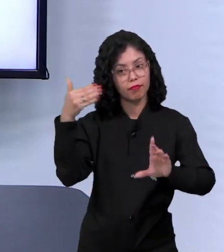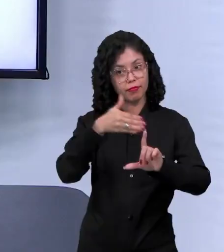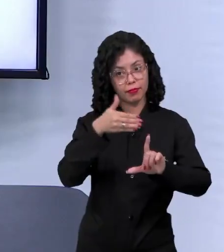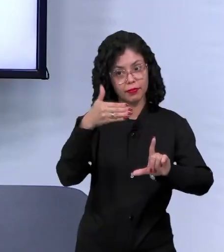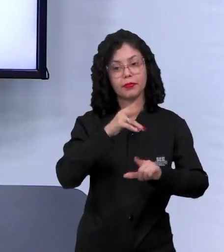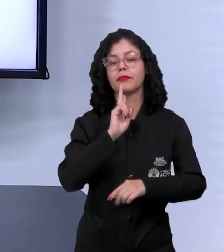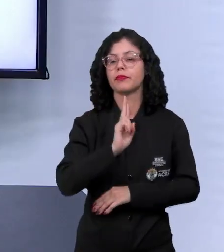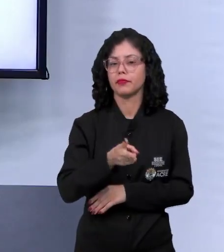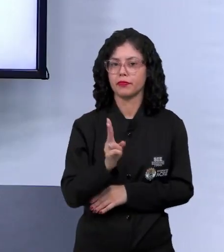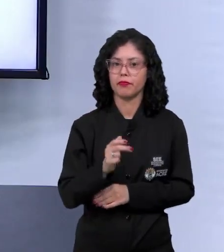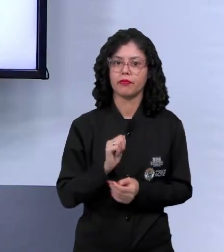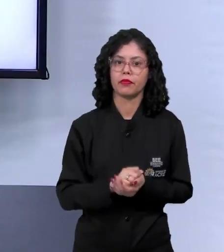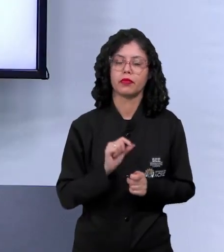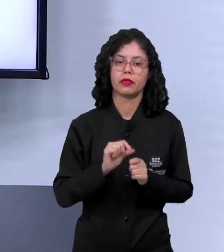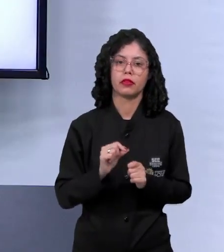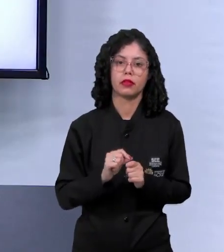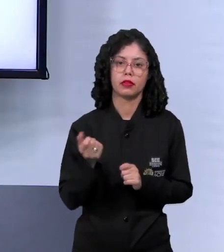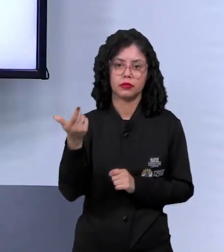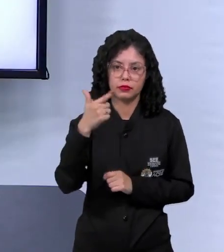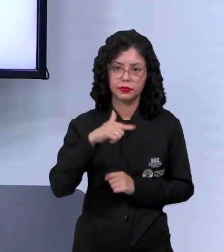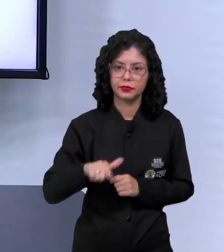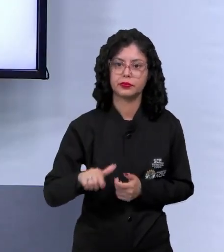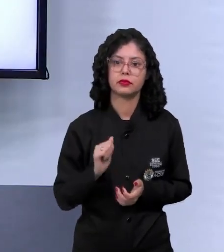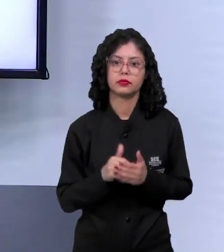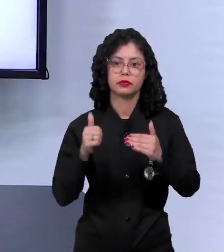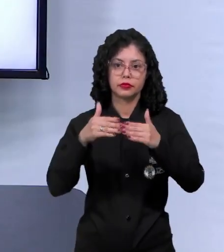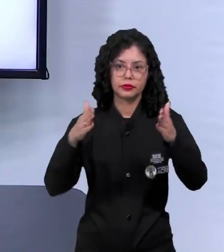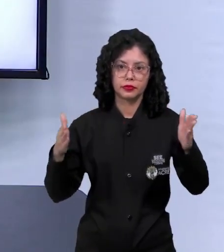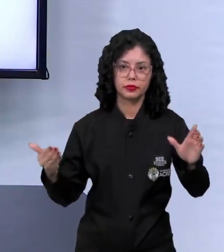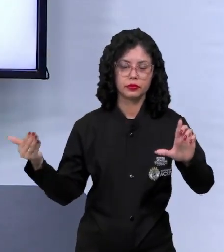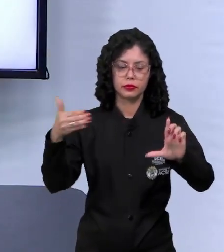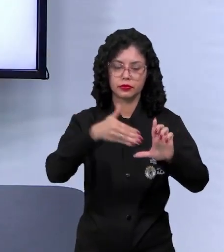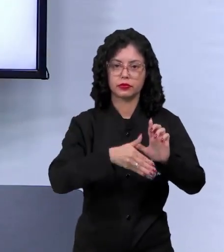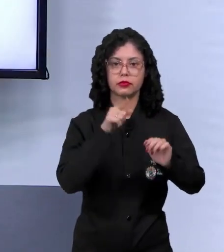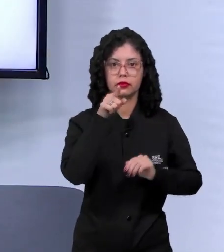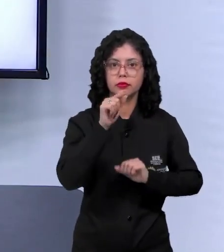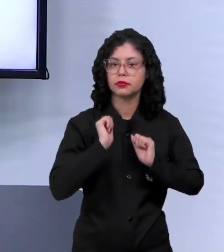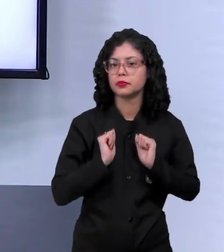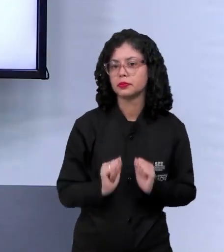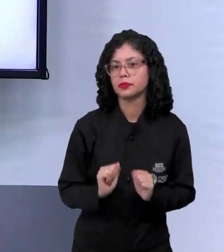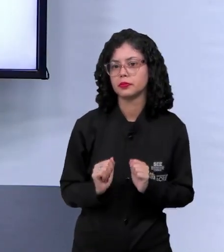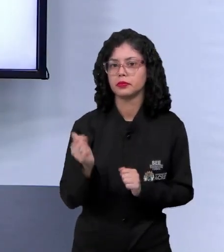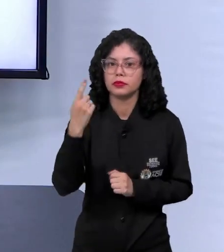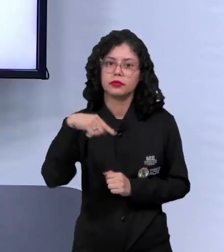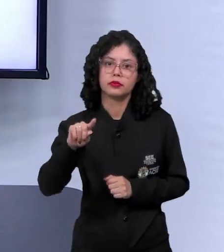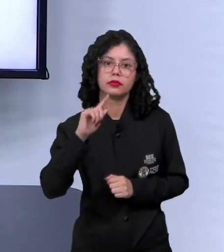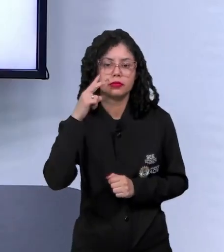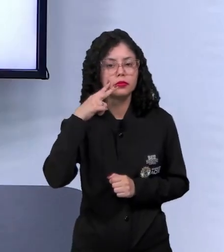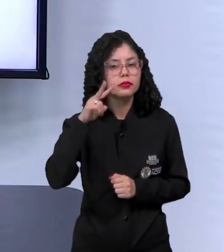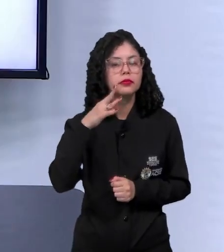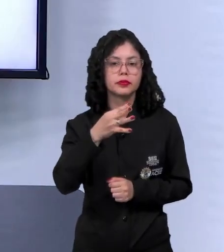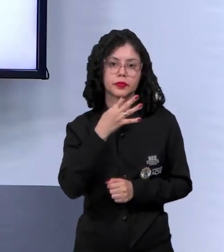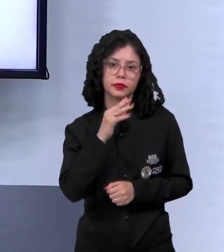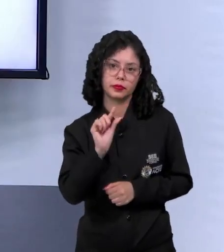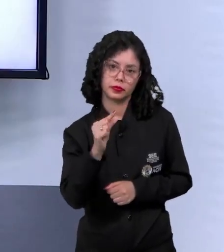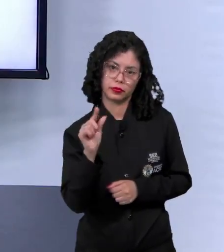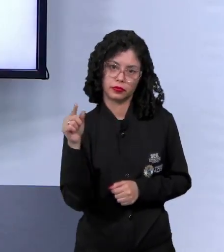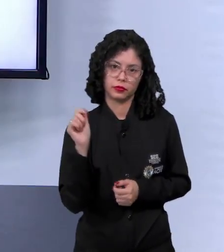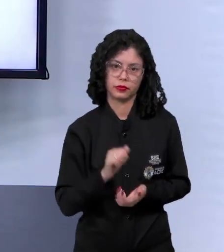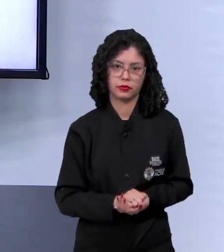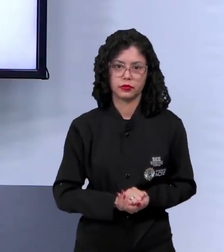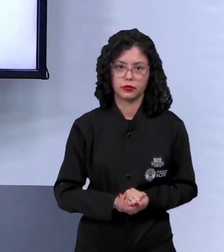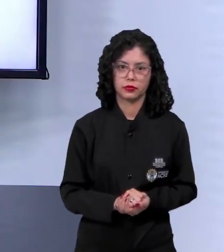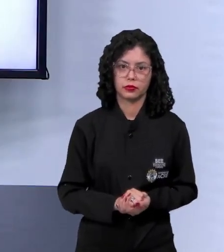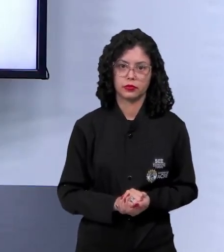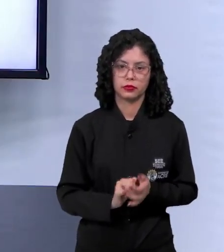visitado, que foi reformado, que está aberto à visitação, que vocês podem estar indo lá, conhecer um pouco sobre